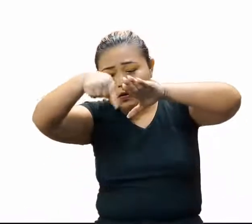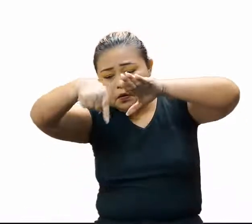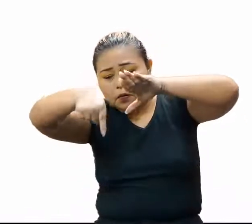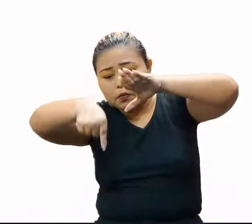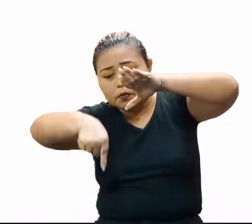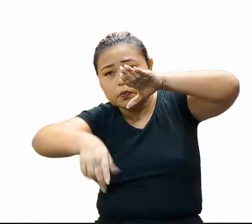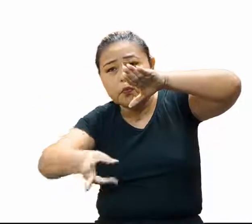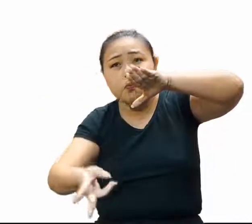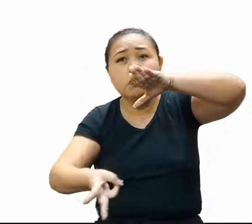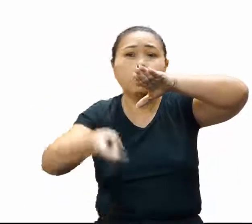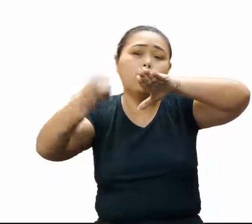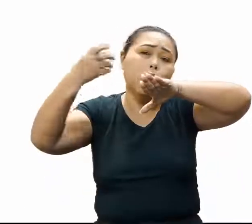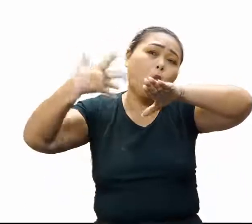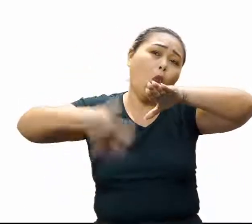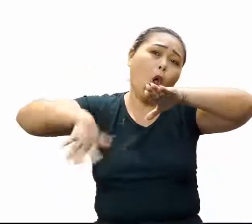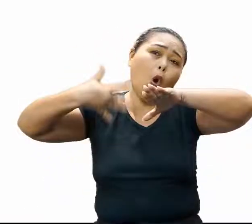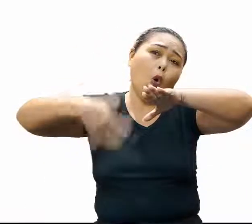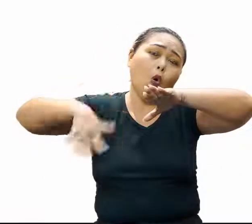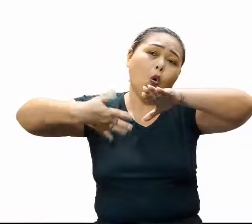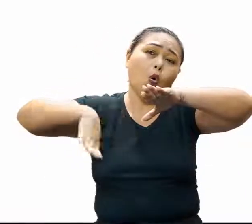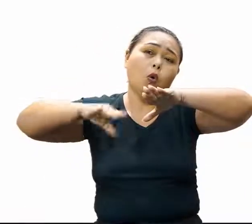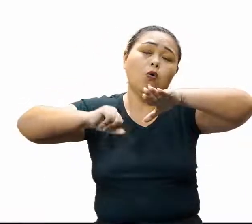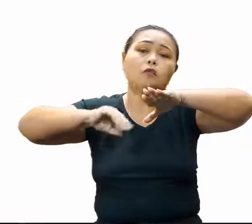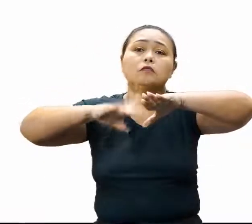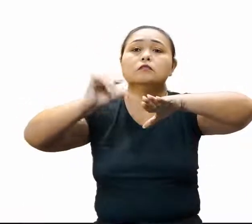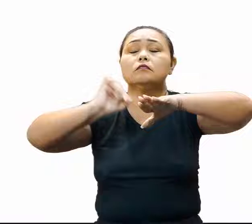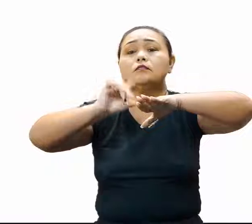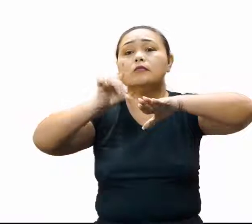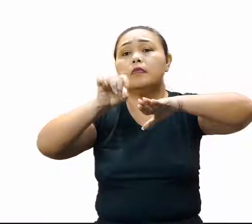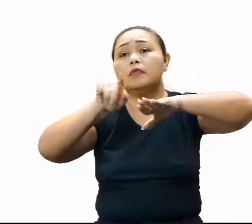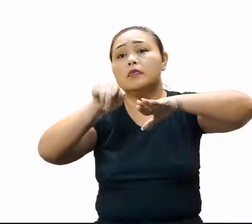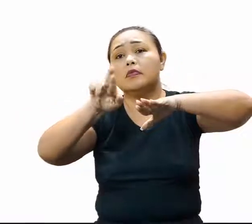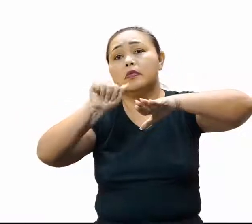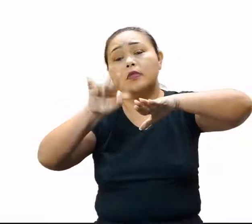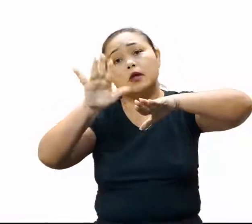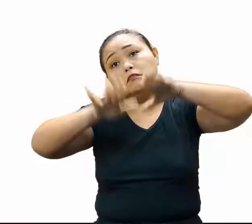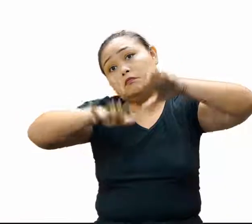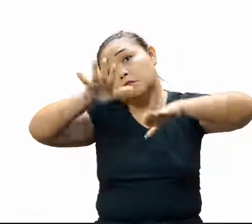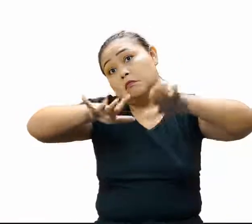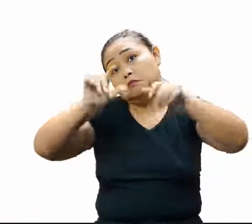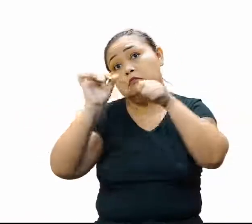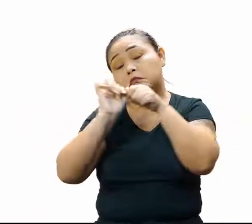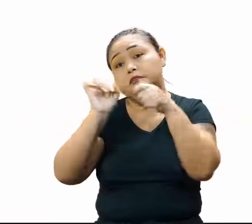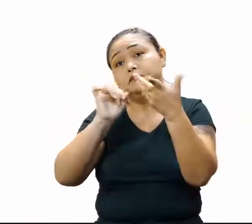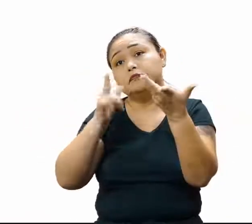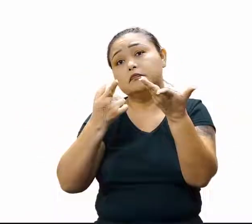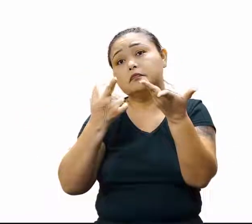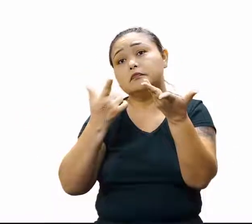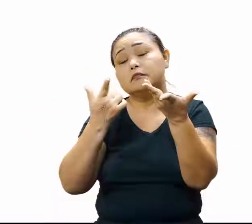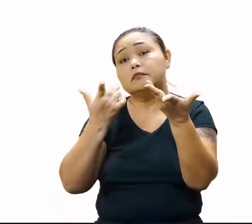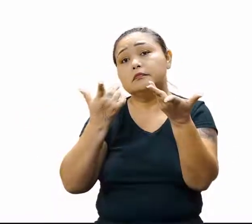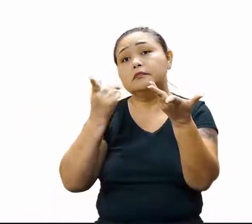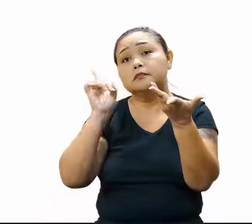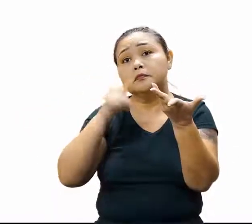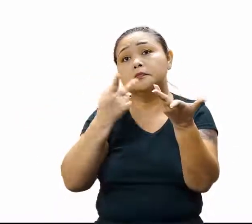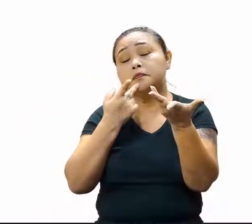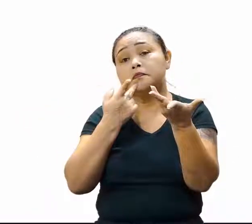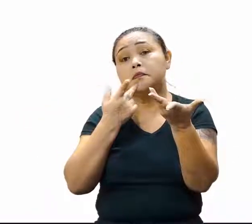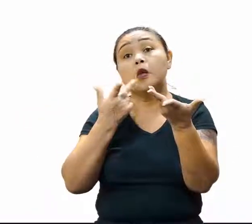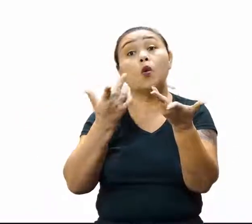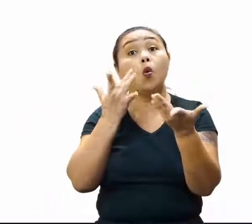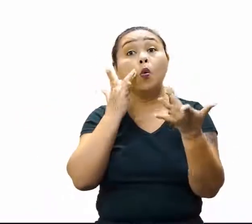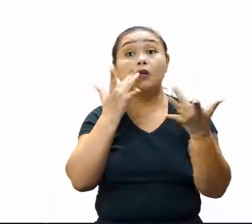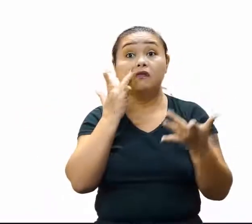nossa, a balsa passa um ano para poder tirar. Dependendo muito da fofoca, né? Isso nós estamos falando do